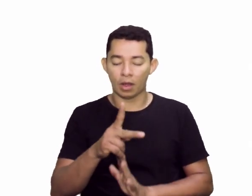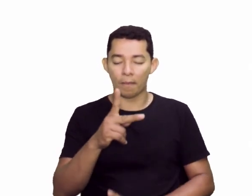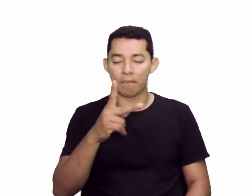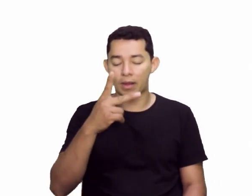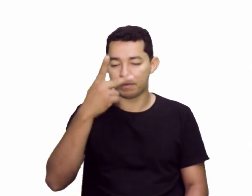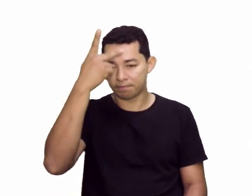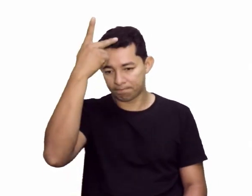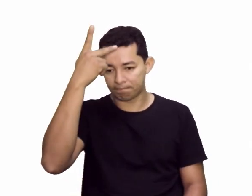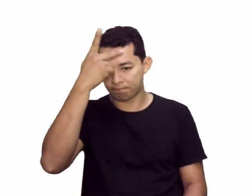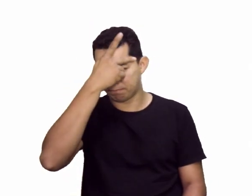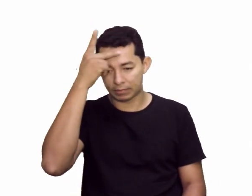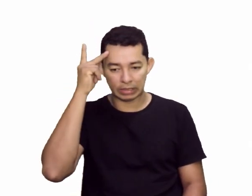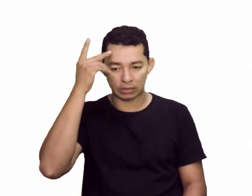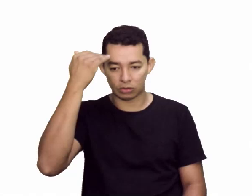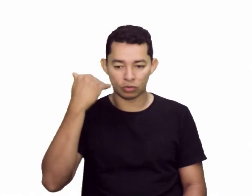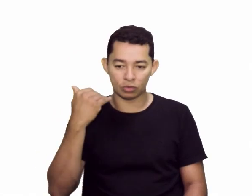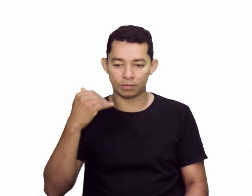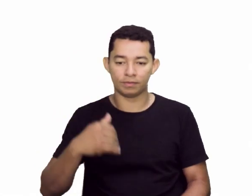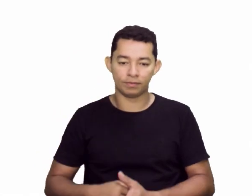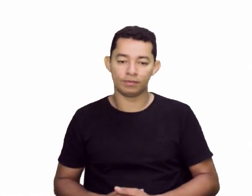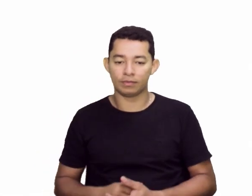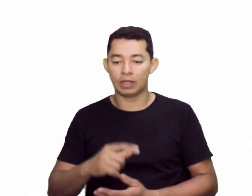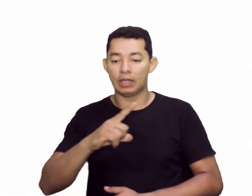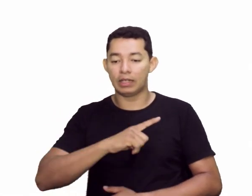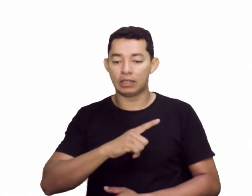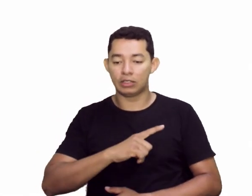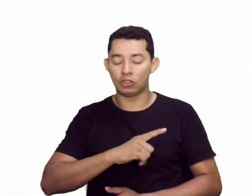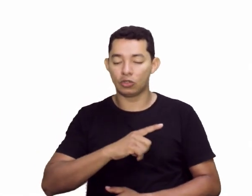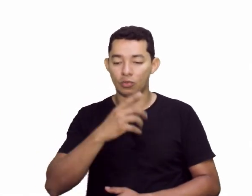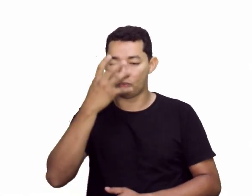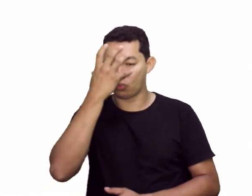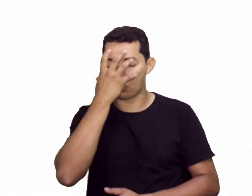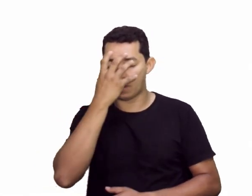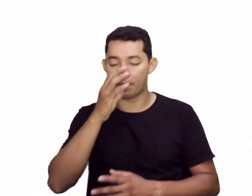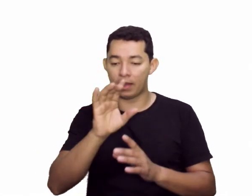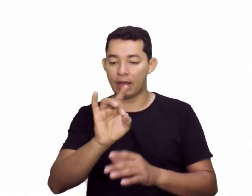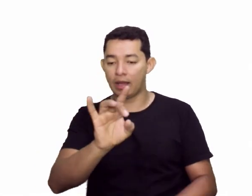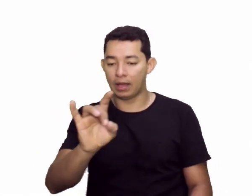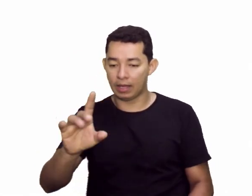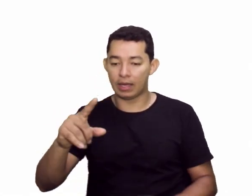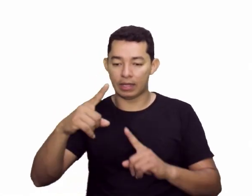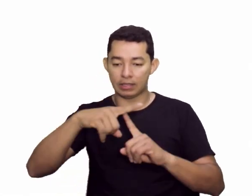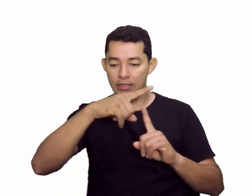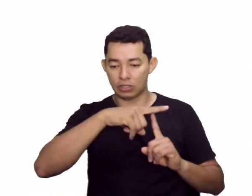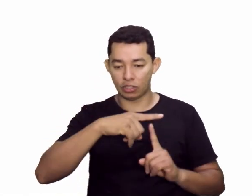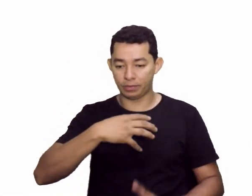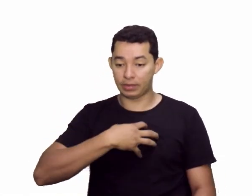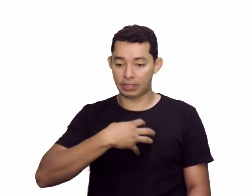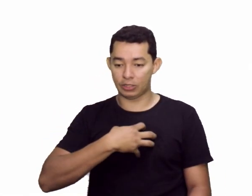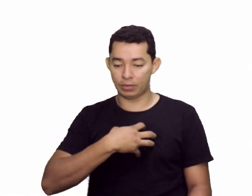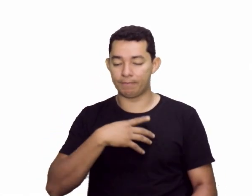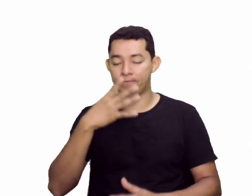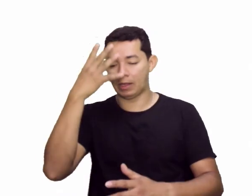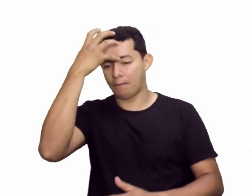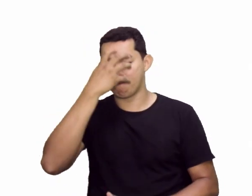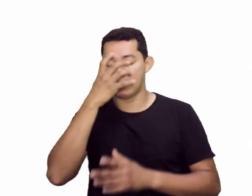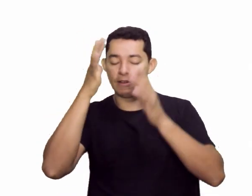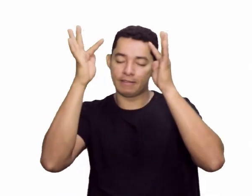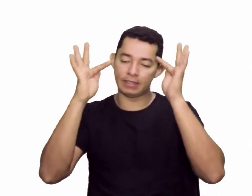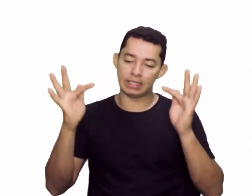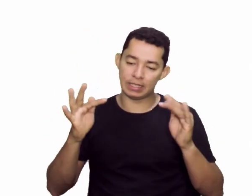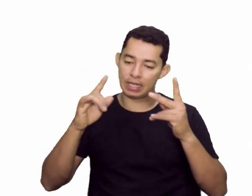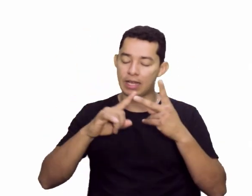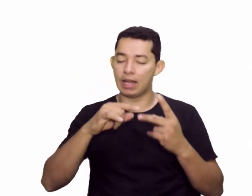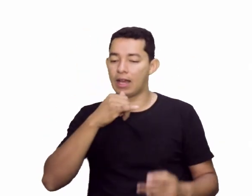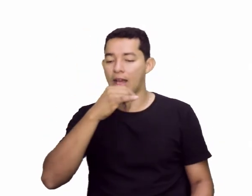outra máscara para alegria, para felicidade. É assim, entendeu? Para vários momentos, os atores colocavam